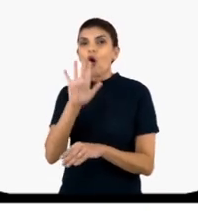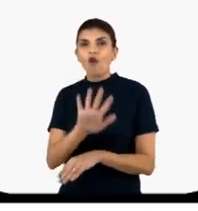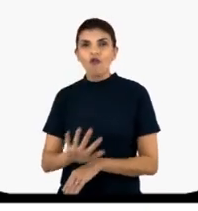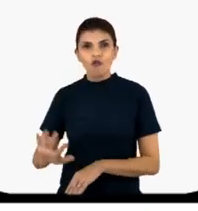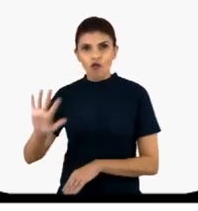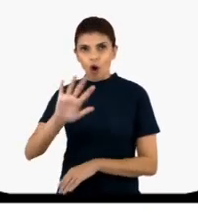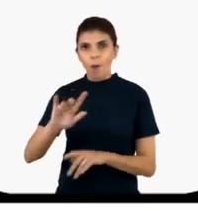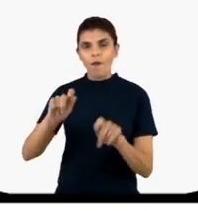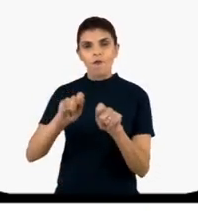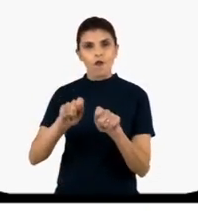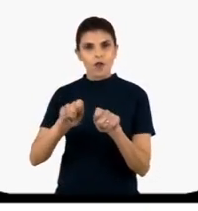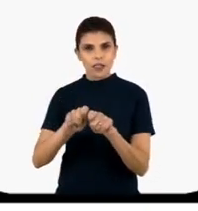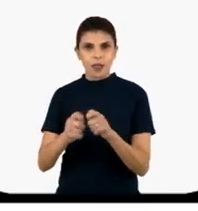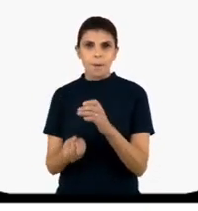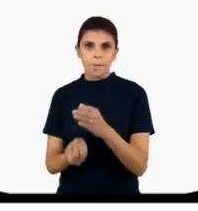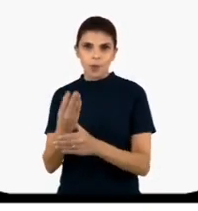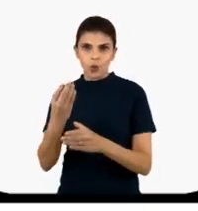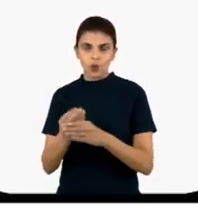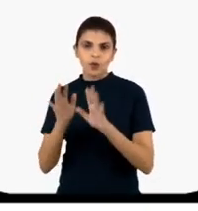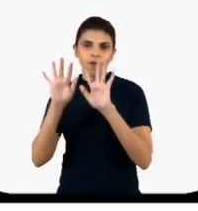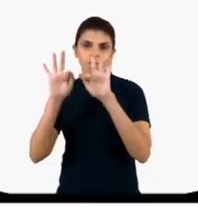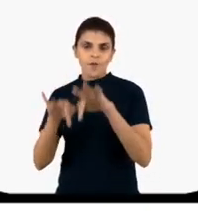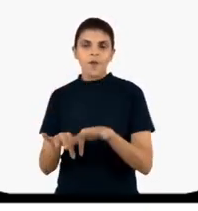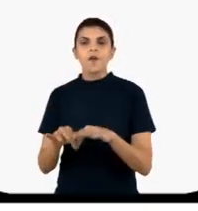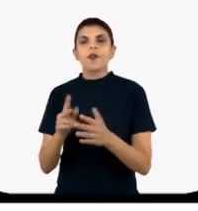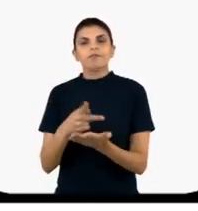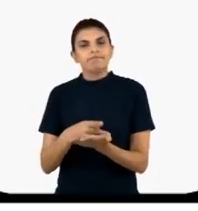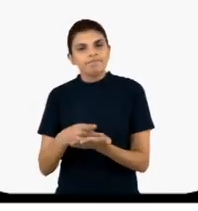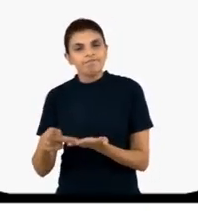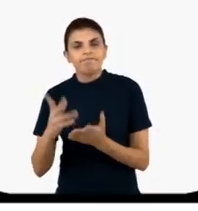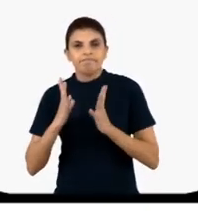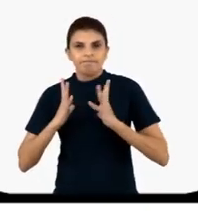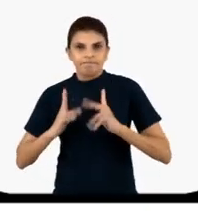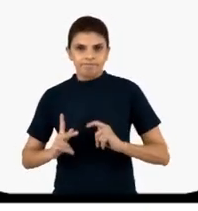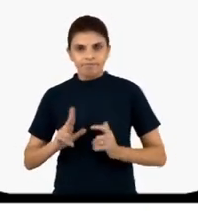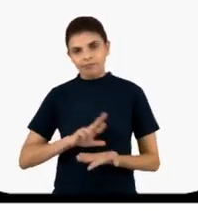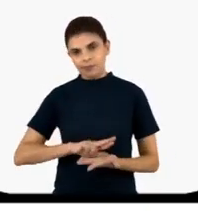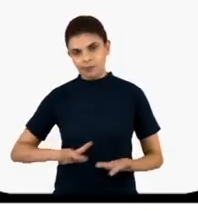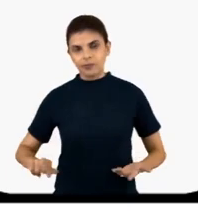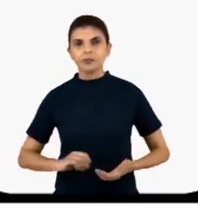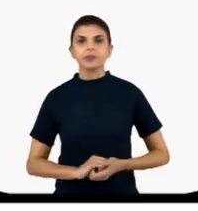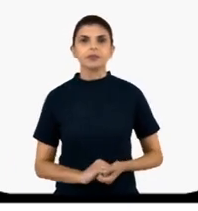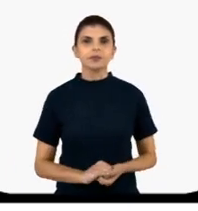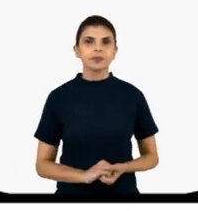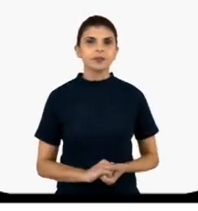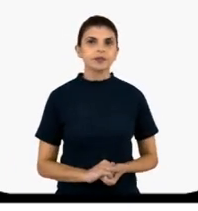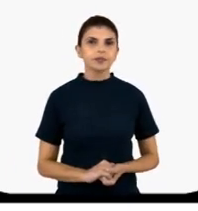forma em que eu vou gerar o meu produto acabado através da formulação, liofilização, etc.